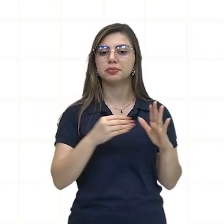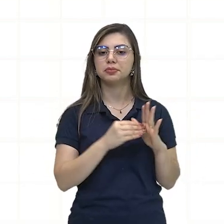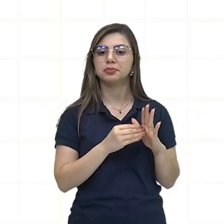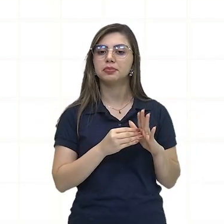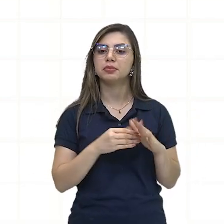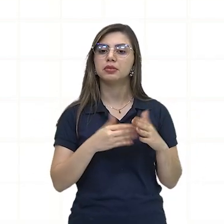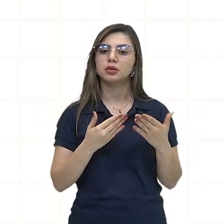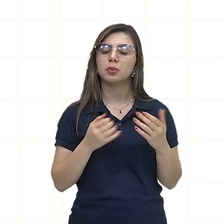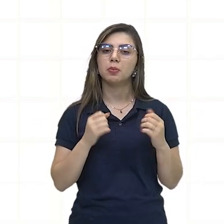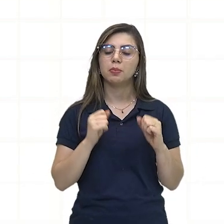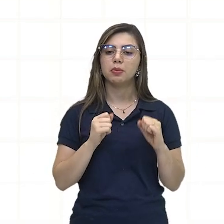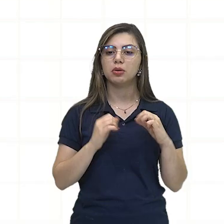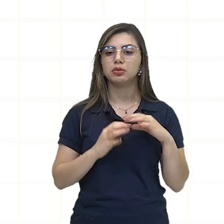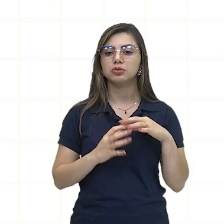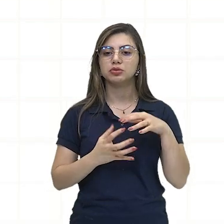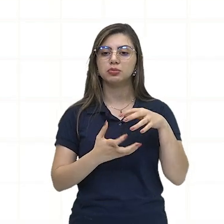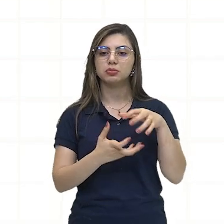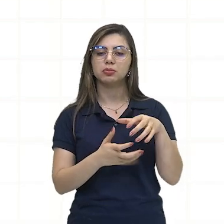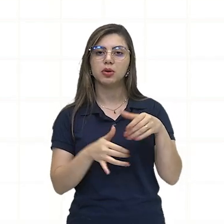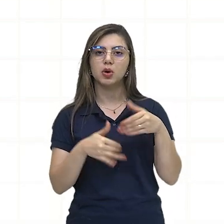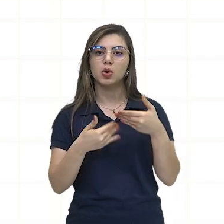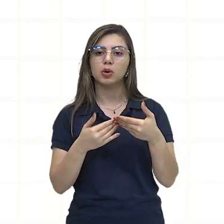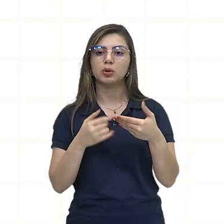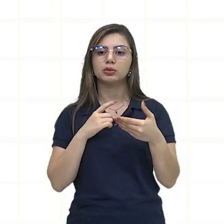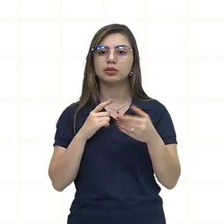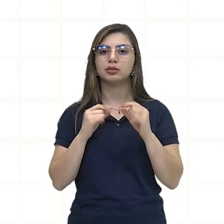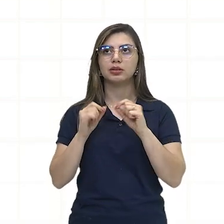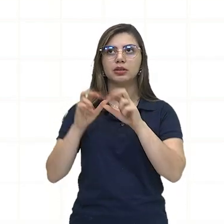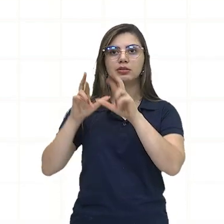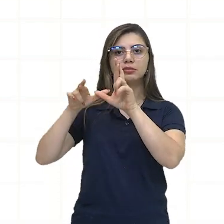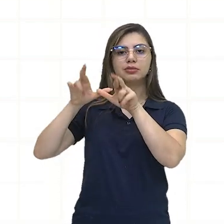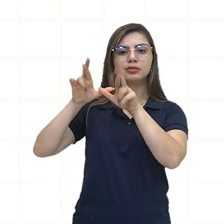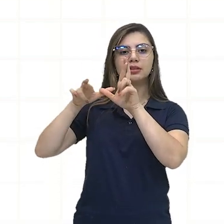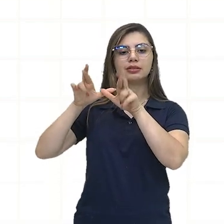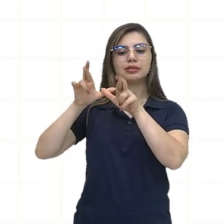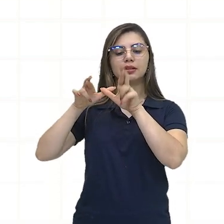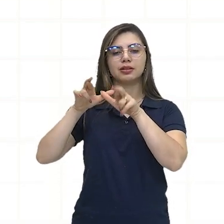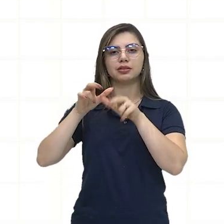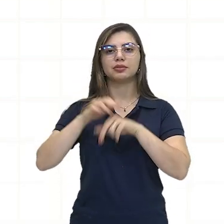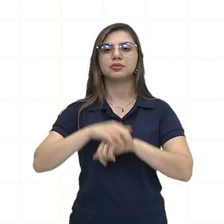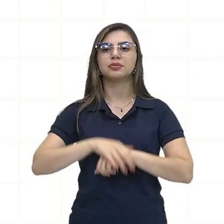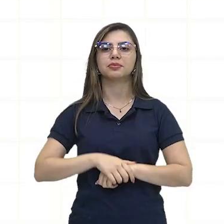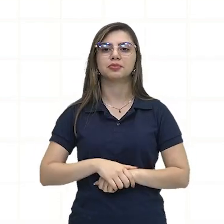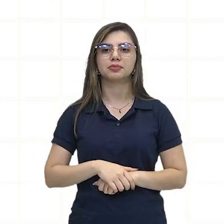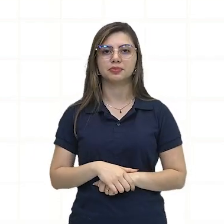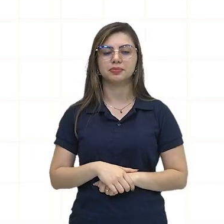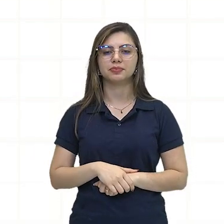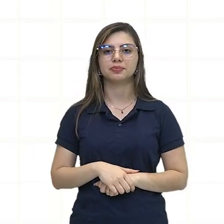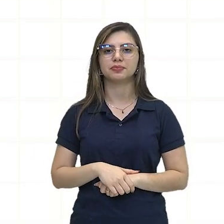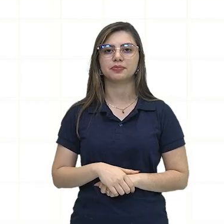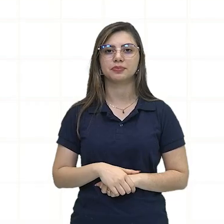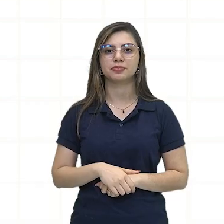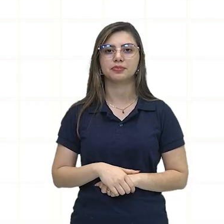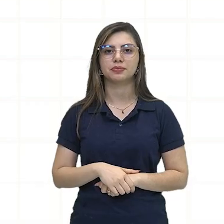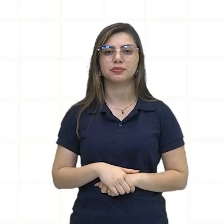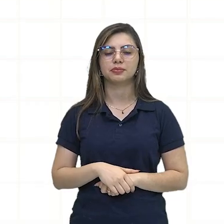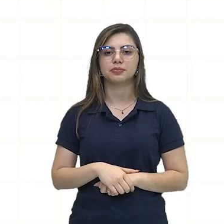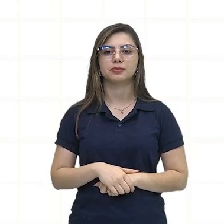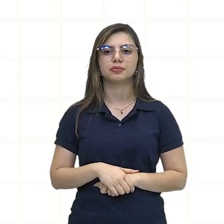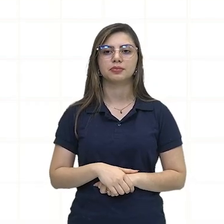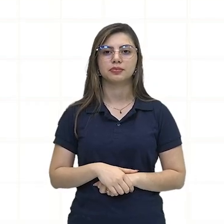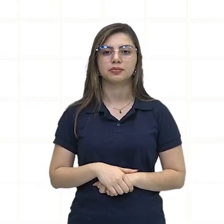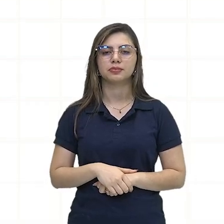ser colocado de um planeta ou ser feito de um satélite, tá ok? A gente passa